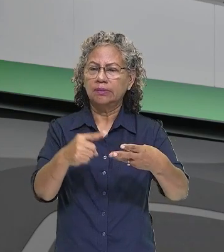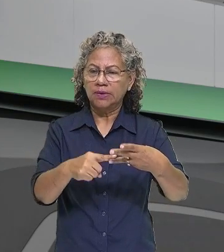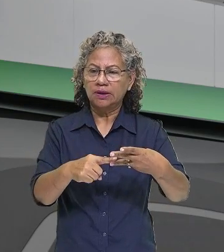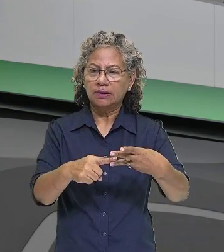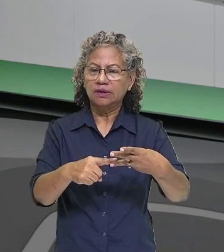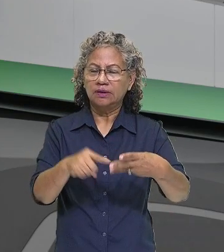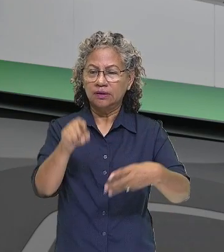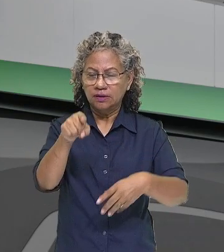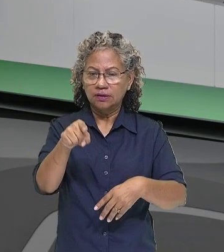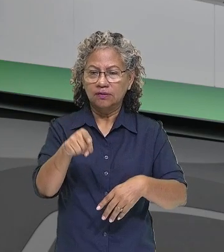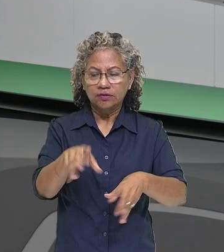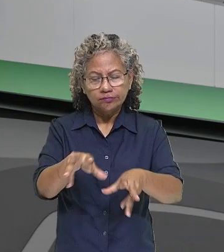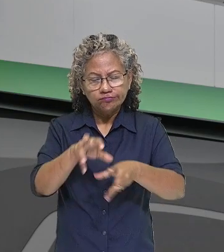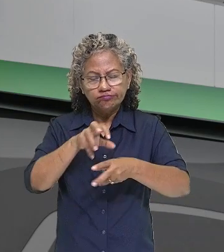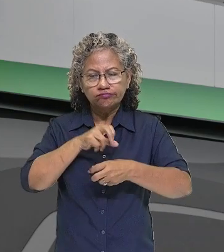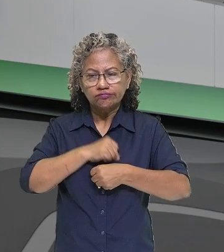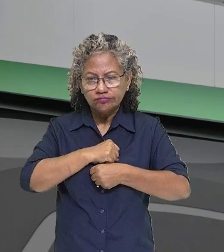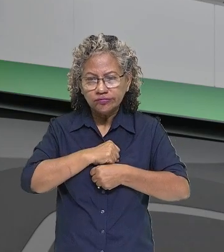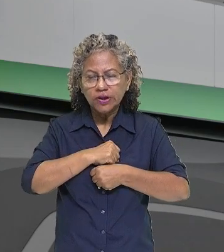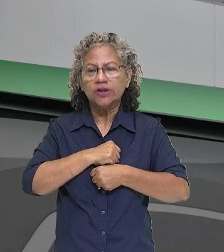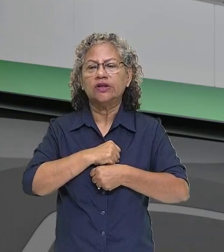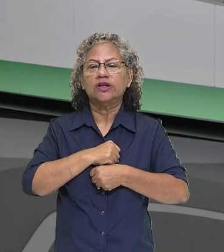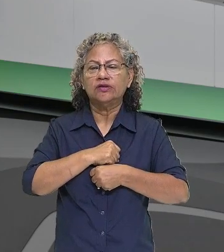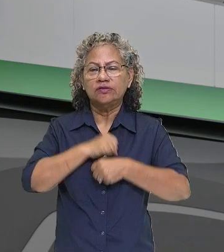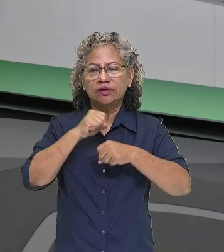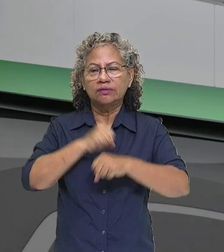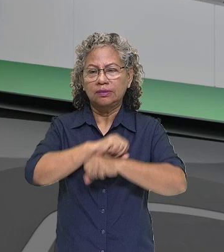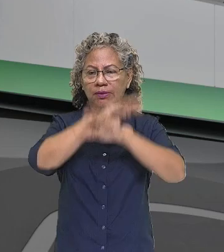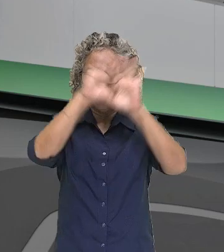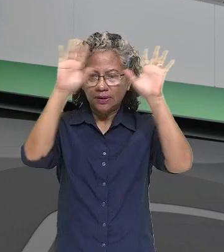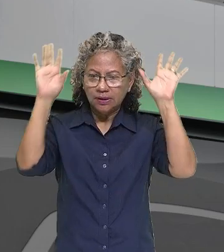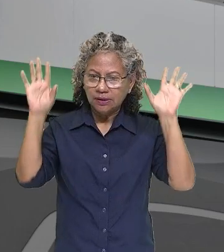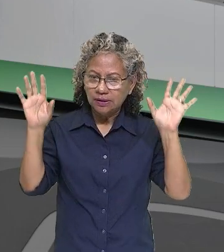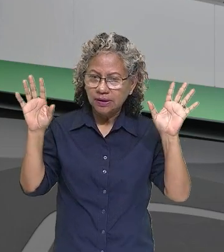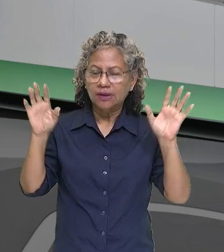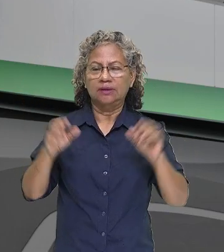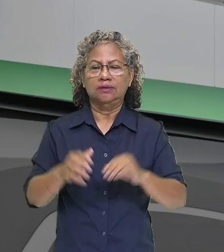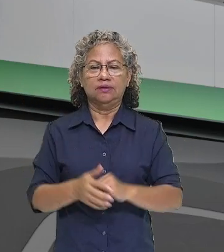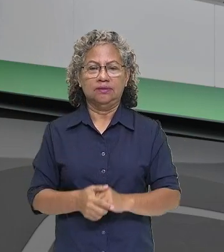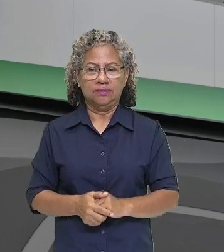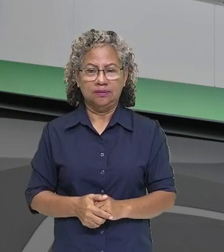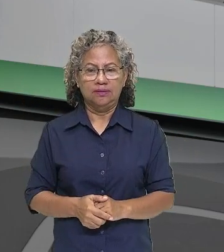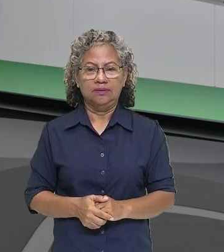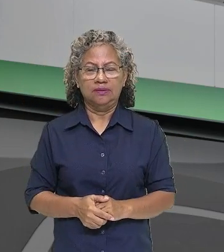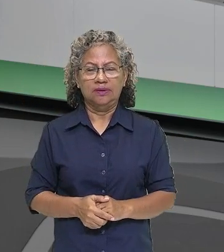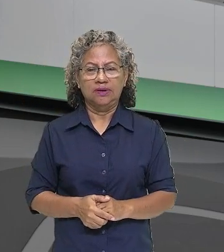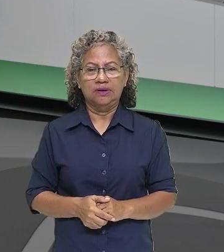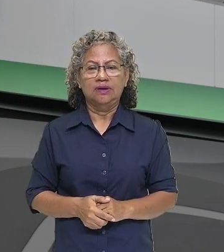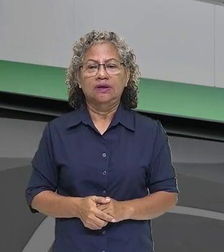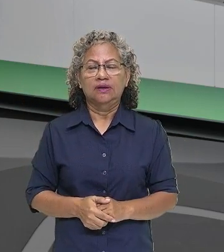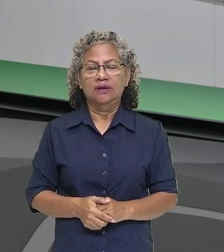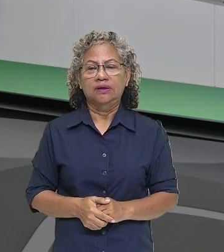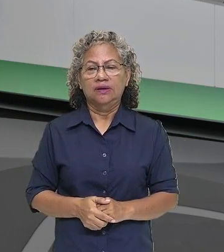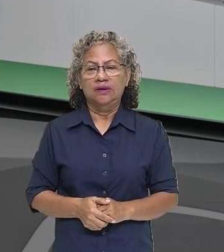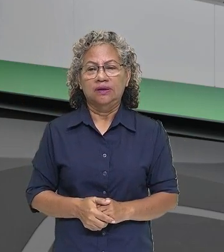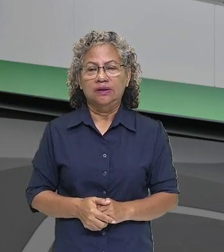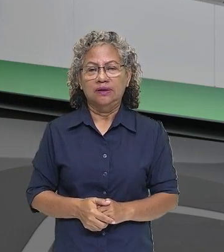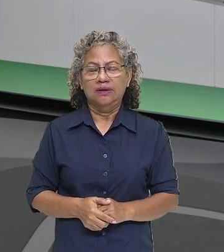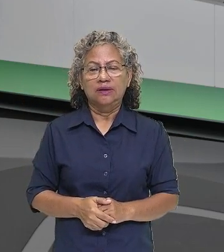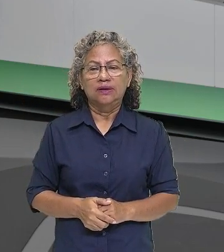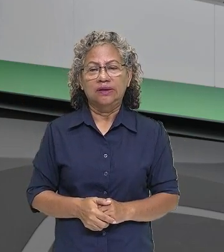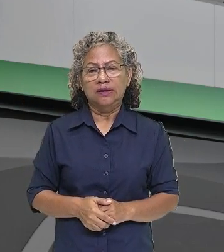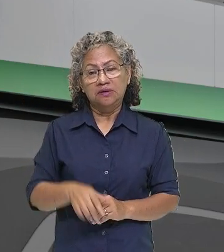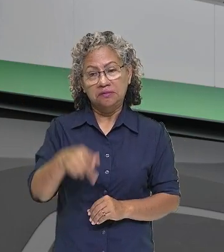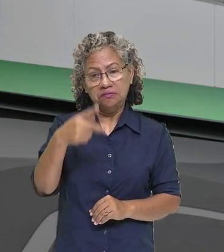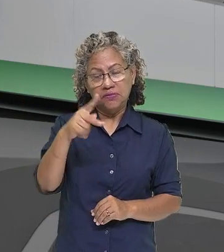vocês tenham gostado, tenham entendido e aplicado as nossas